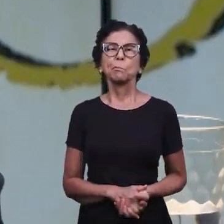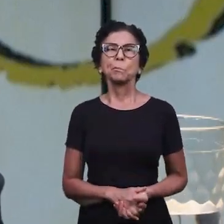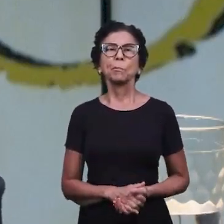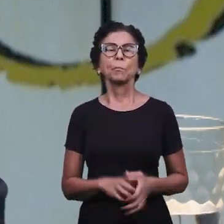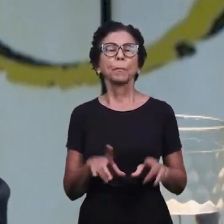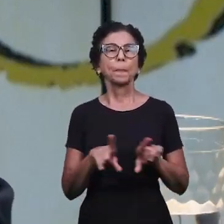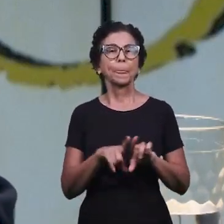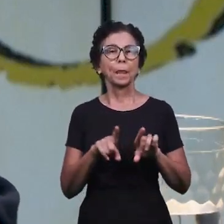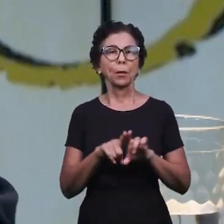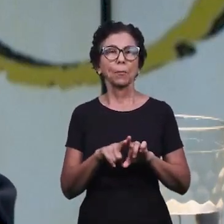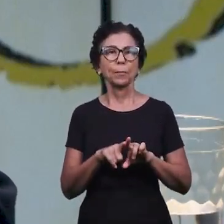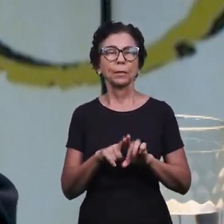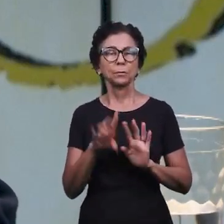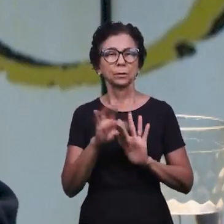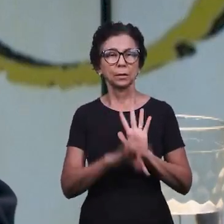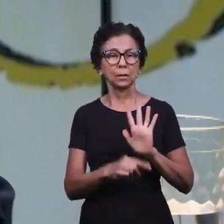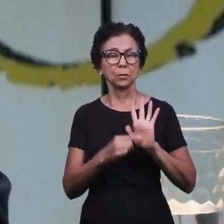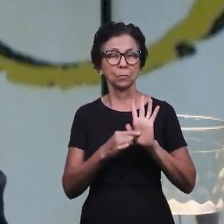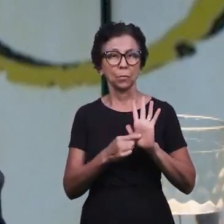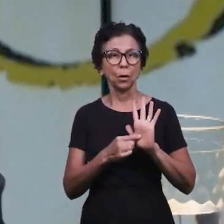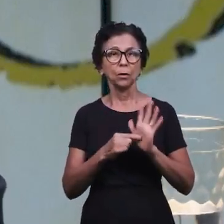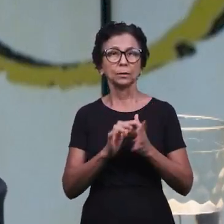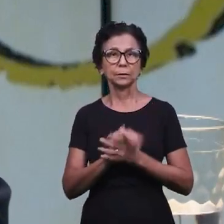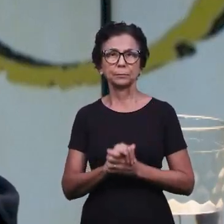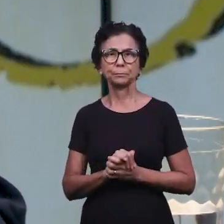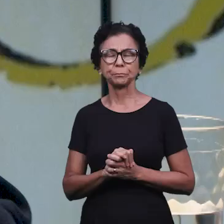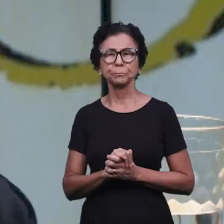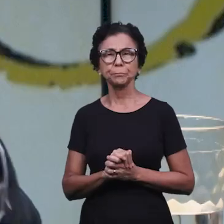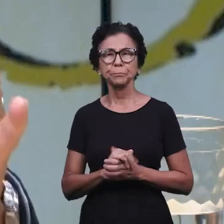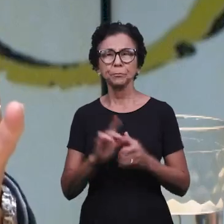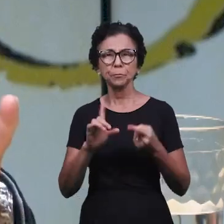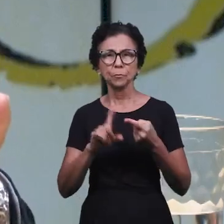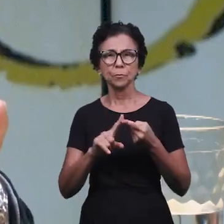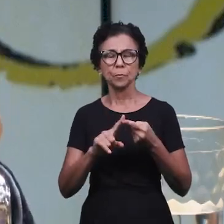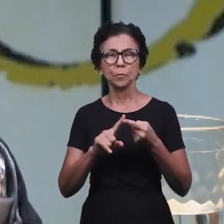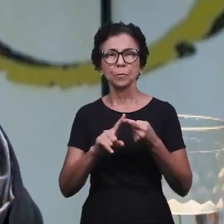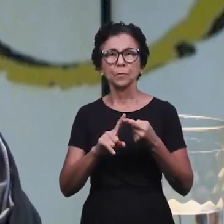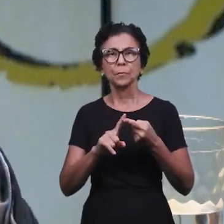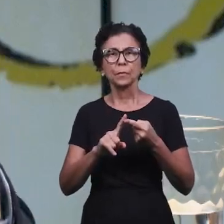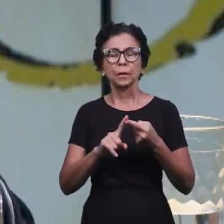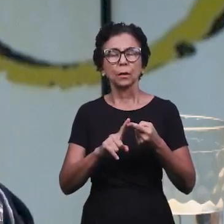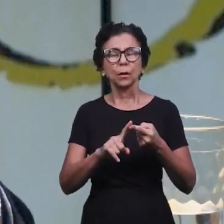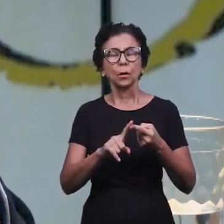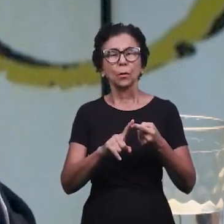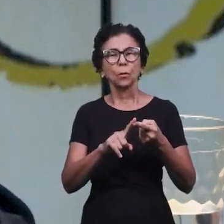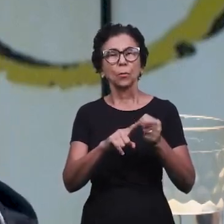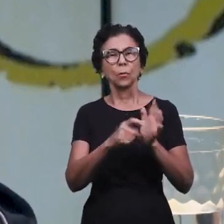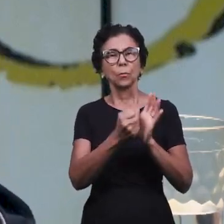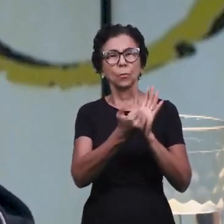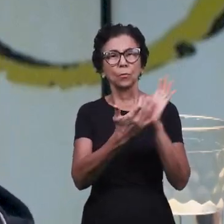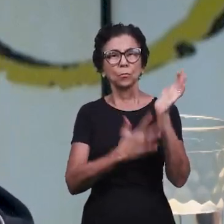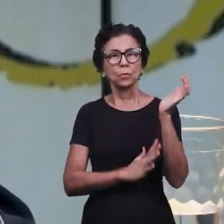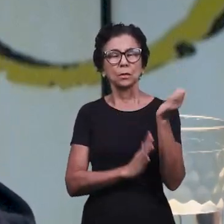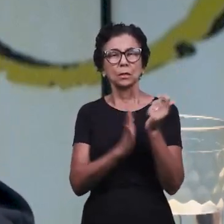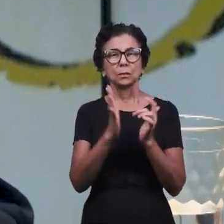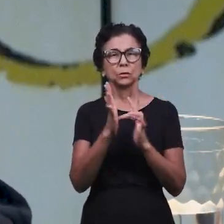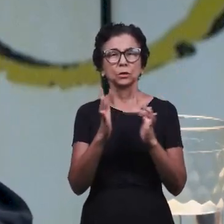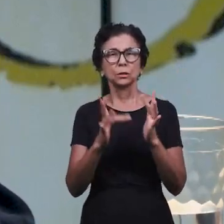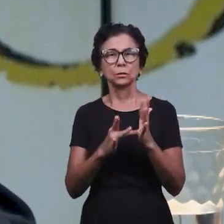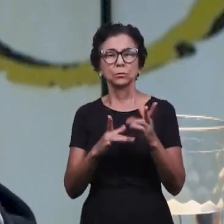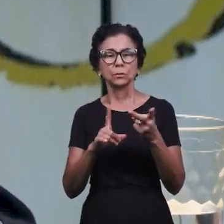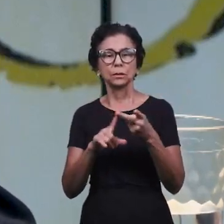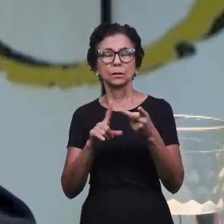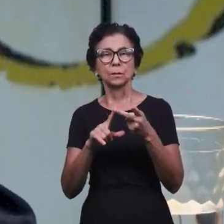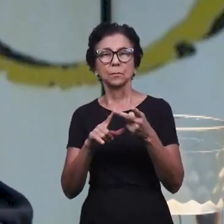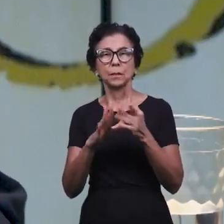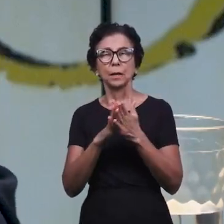nessa expressão, quando diz o sangue e a palavra, é porque ali na ceia já estava isso profetizado. A palavra